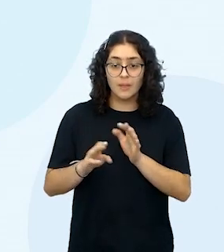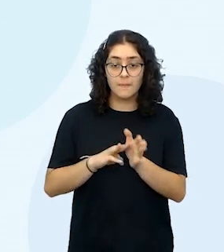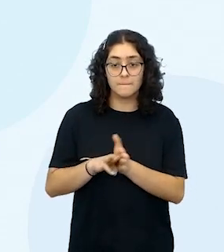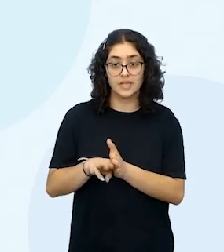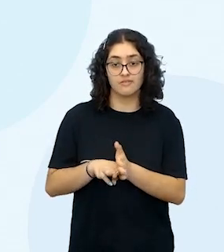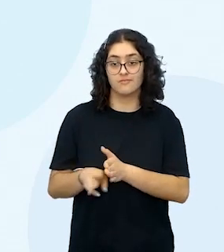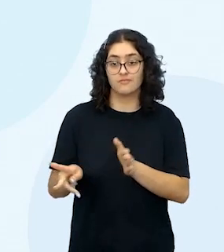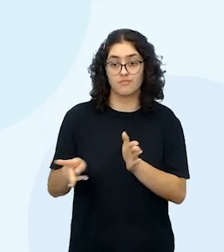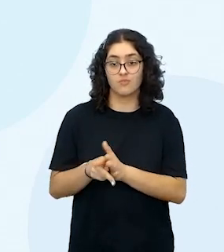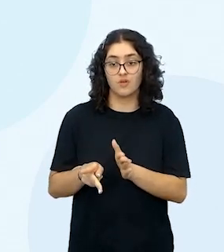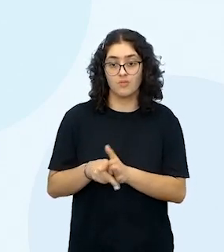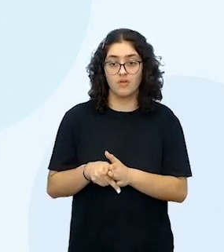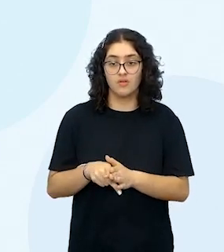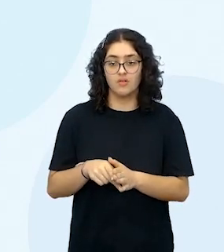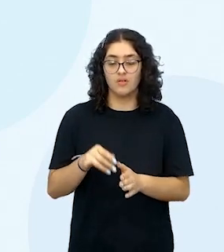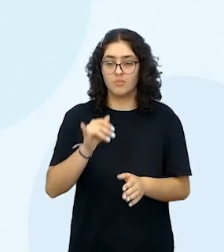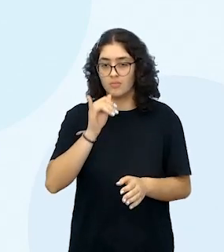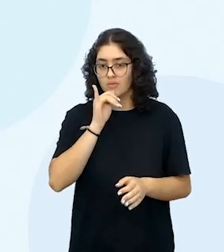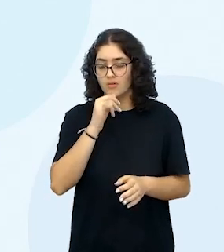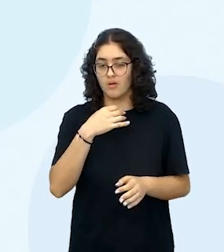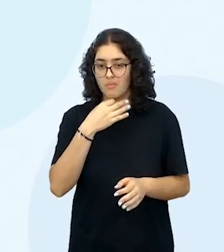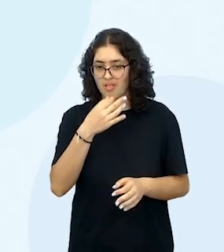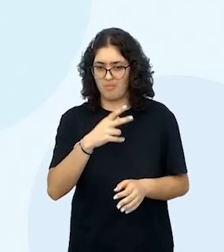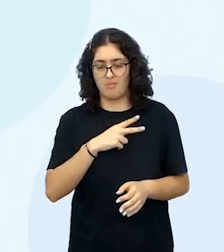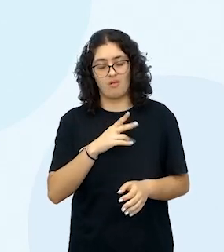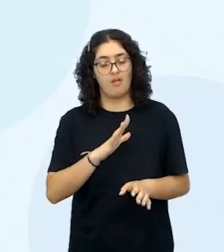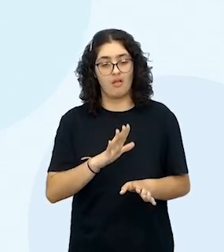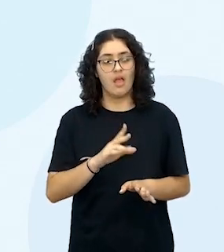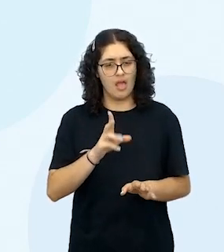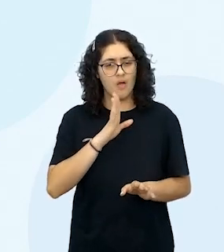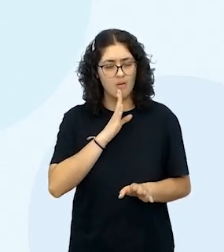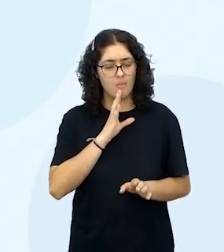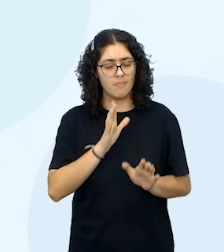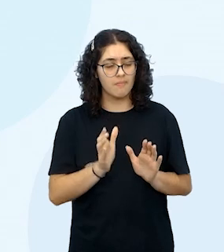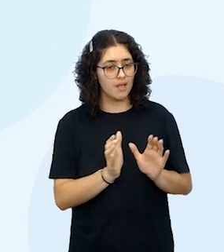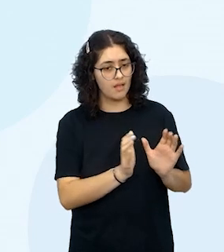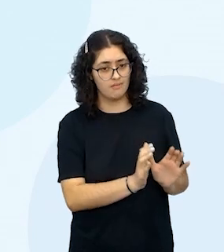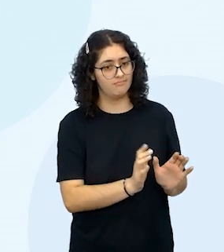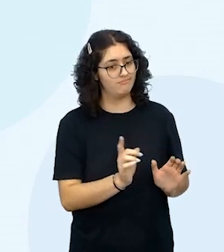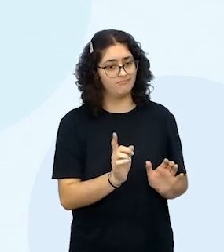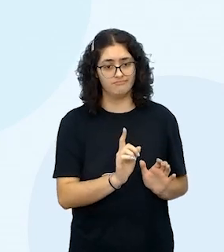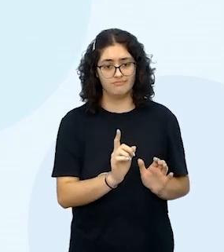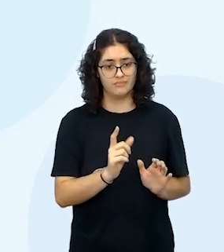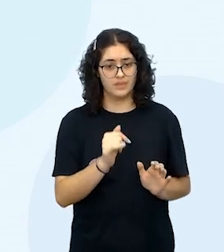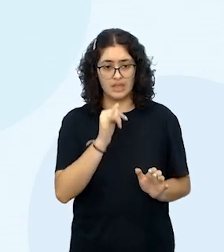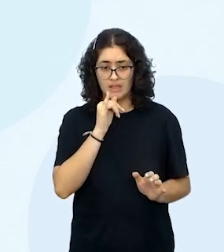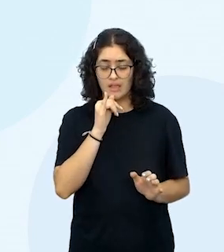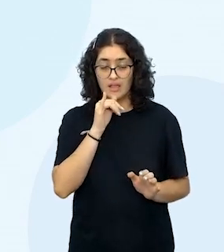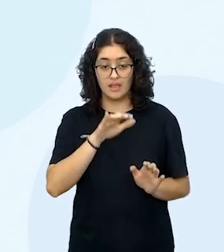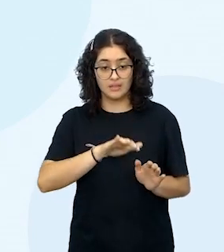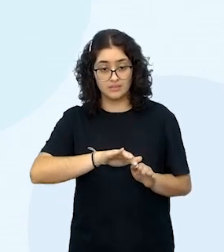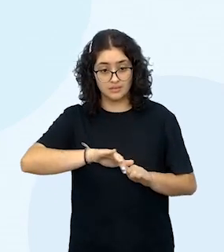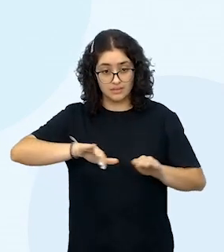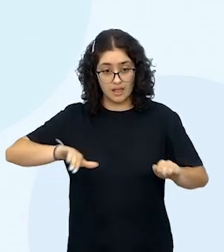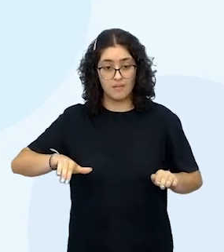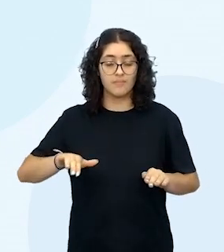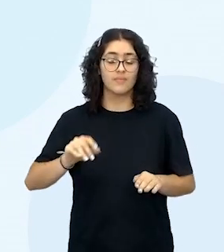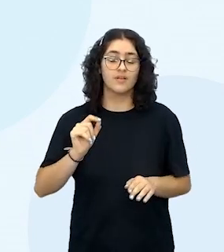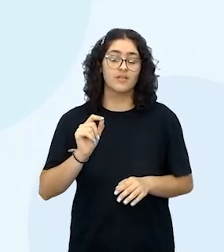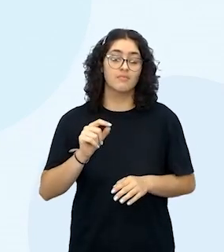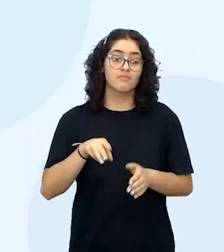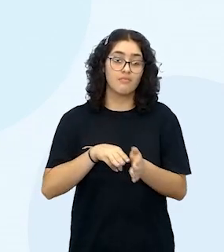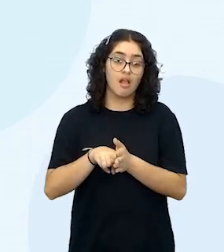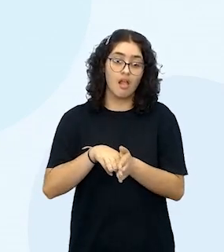metodológico, diferente do senso comum, por exemplo, que também é um tipo de conhecimento, né? Mas ele não tem esse rigor metodológico para a gente